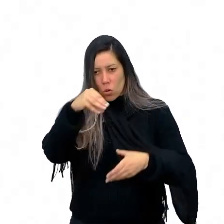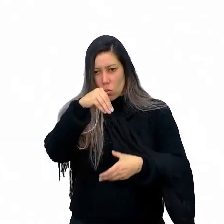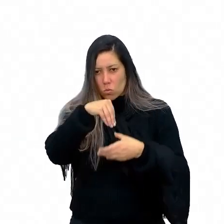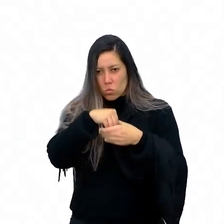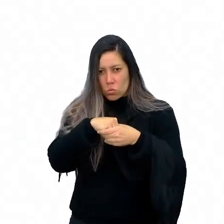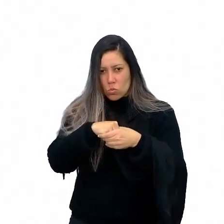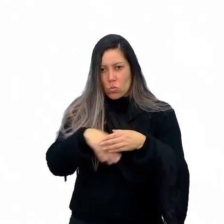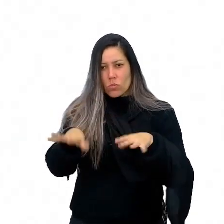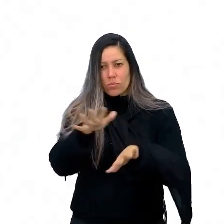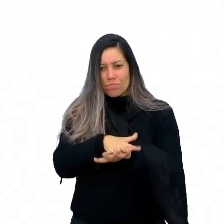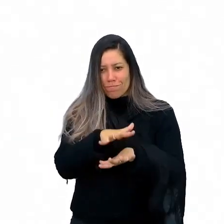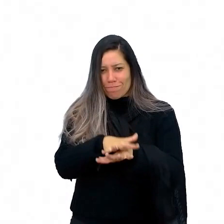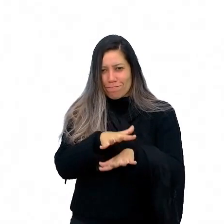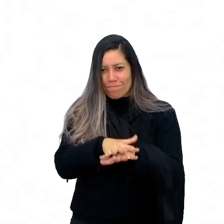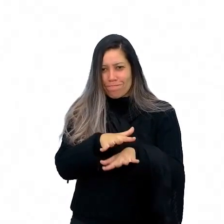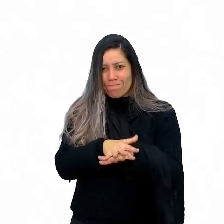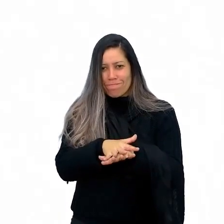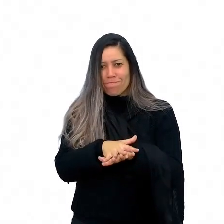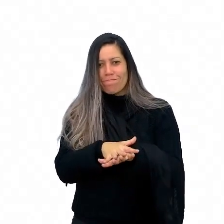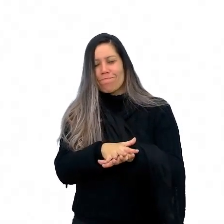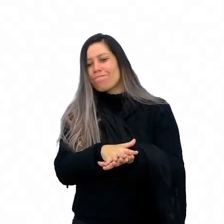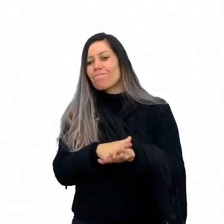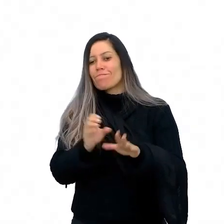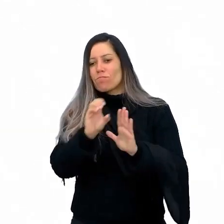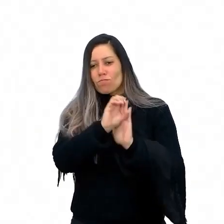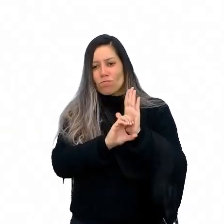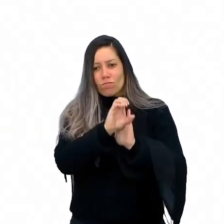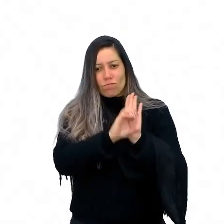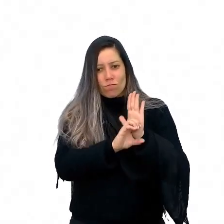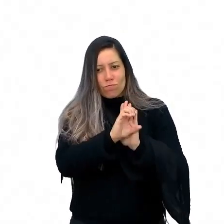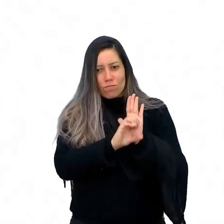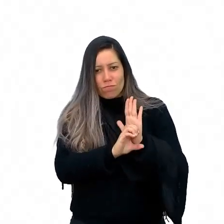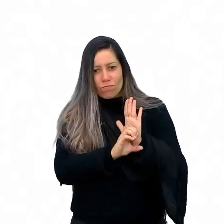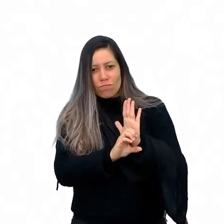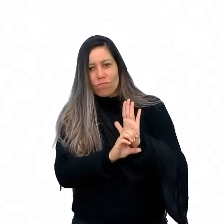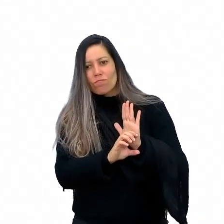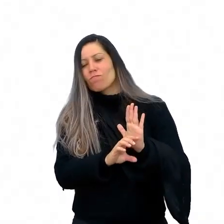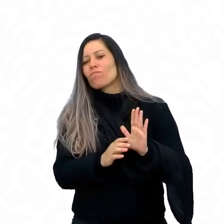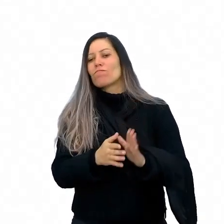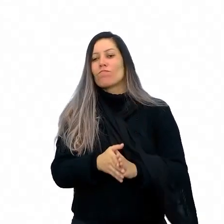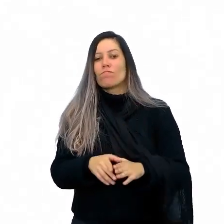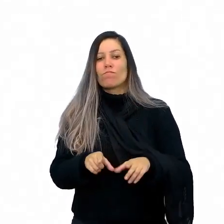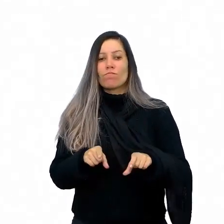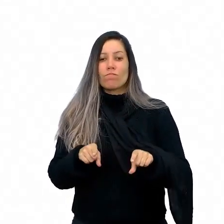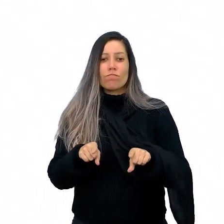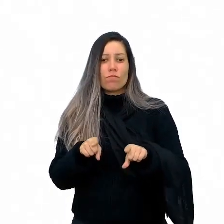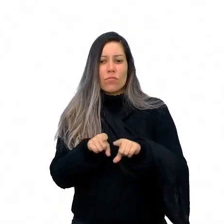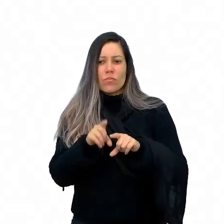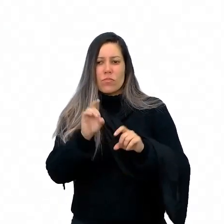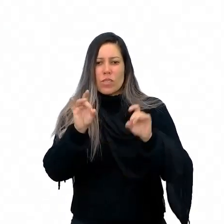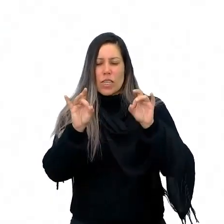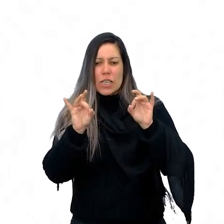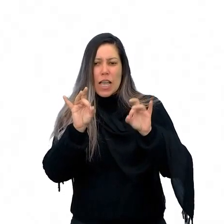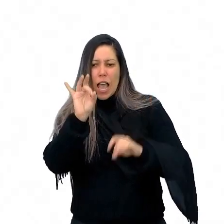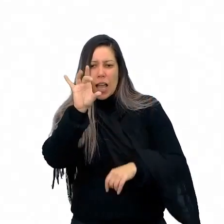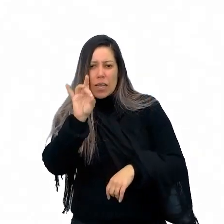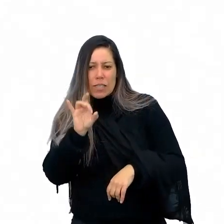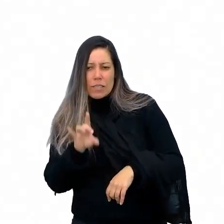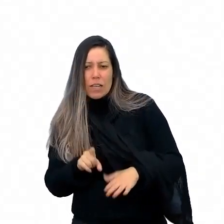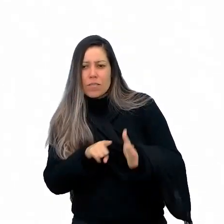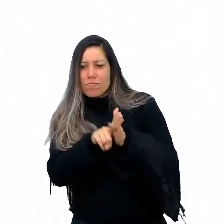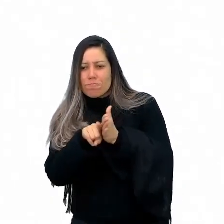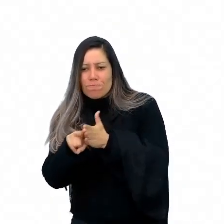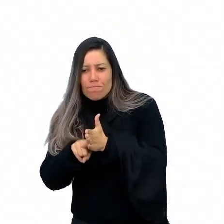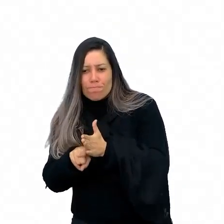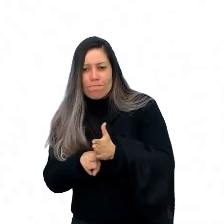horizontal matemático e do currículo, tá bem? E aí tentando, né, clarificar todas essas questões,